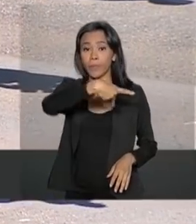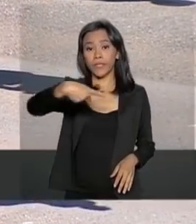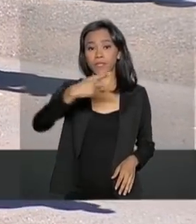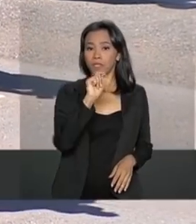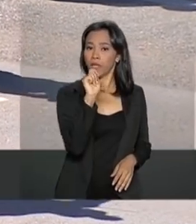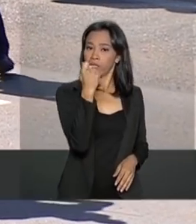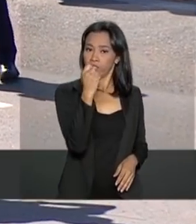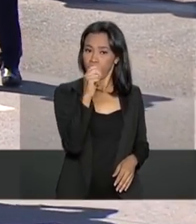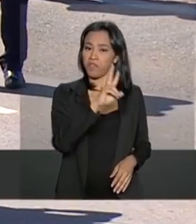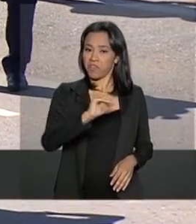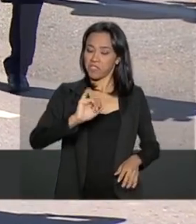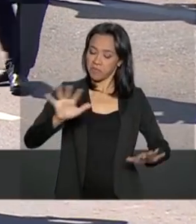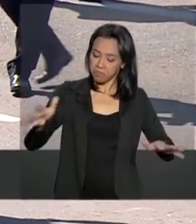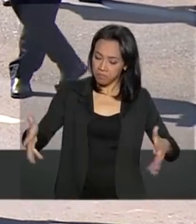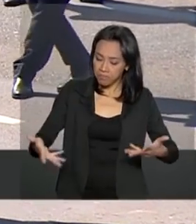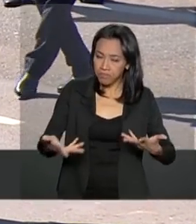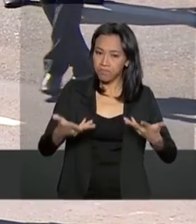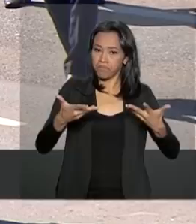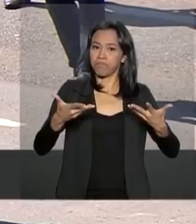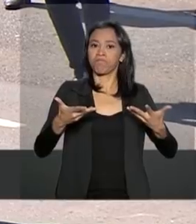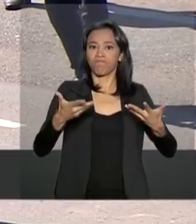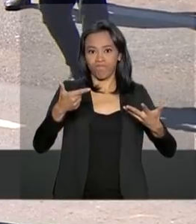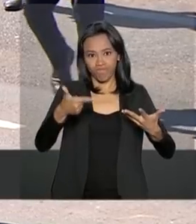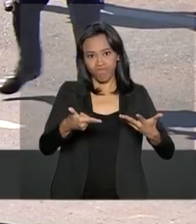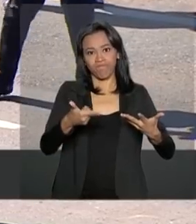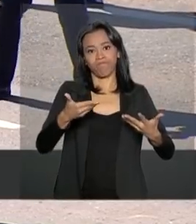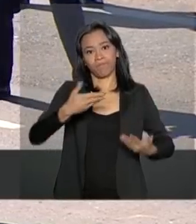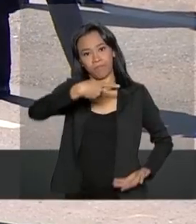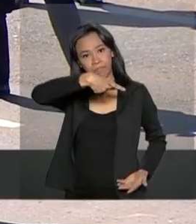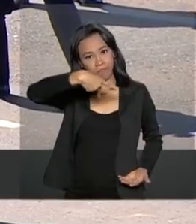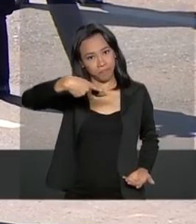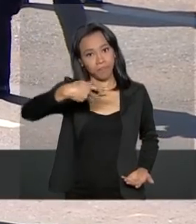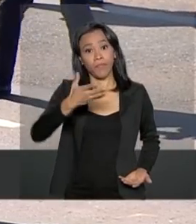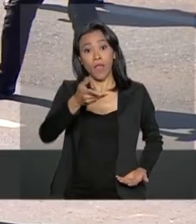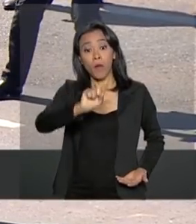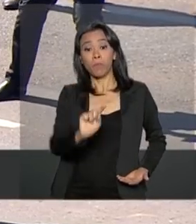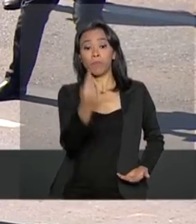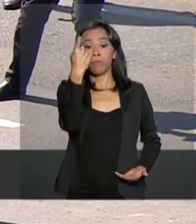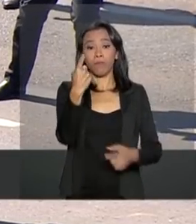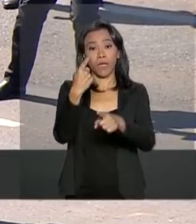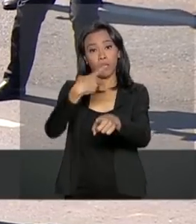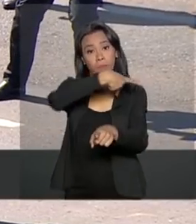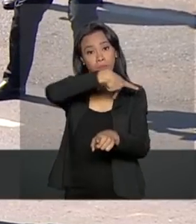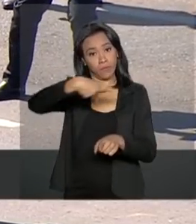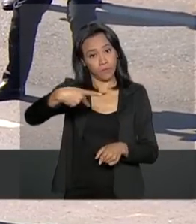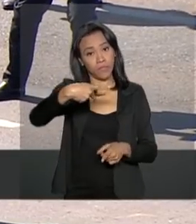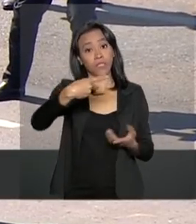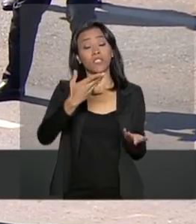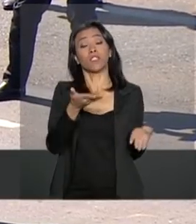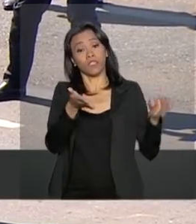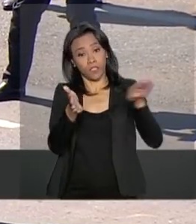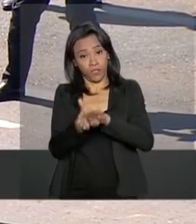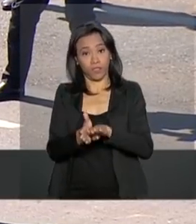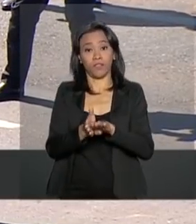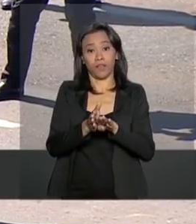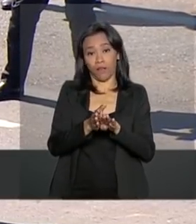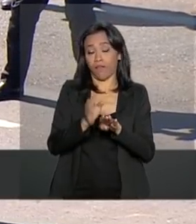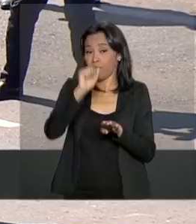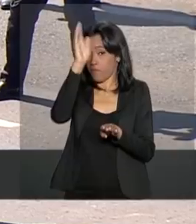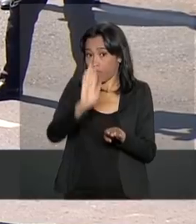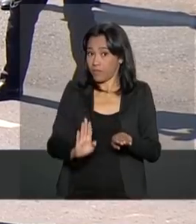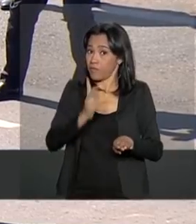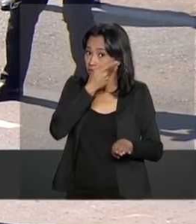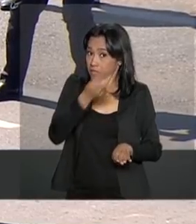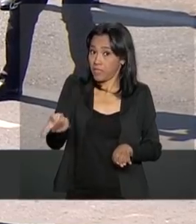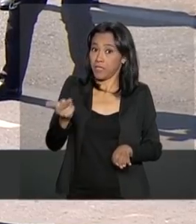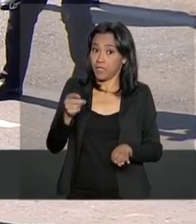vai ser recebido com honras de chefe de Estado. Maurício Macri é o primeiro chefe de Estado estrangeiro a fazer uma visita